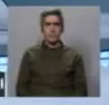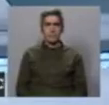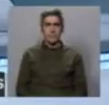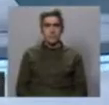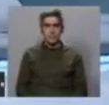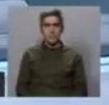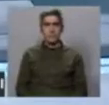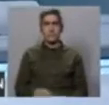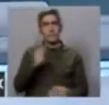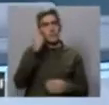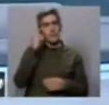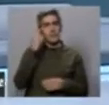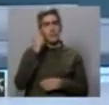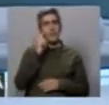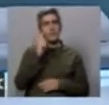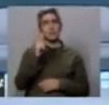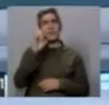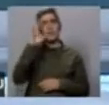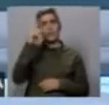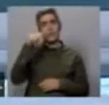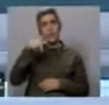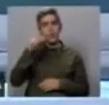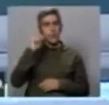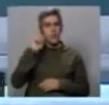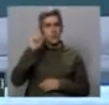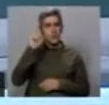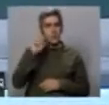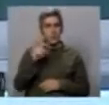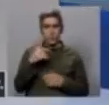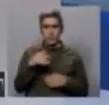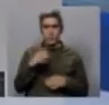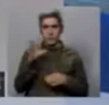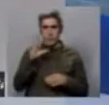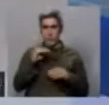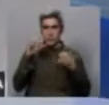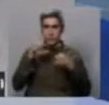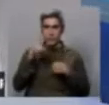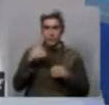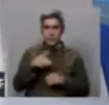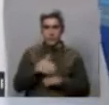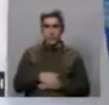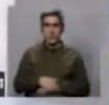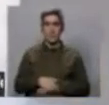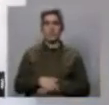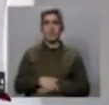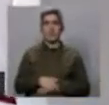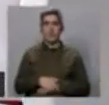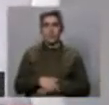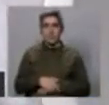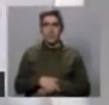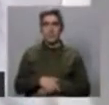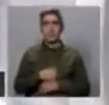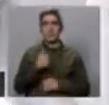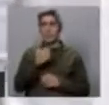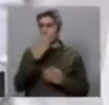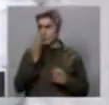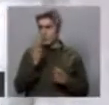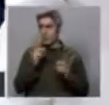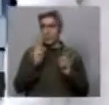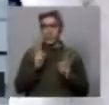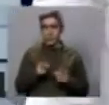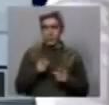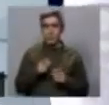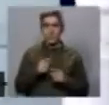Quinta-feira, vamos ver a previsão da meteorologia para o dia de hoje, que promete mais chuva. Zé Duarte, bom dia, vai ser assim? Bom dia, já começou a ocorrer